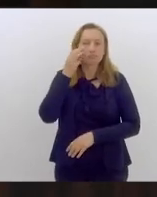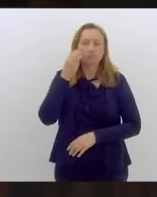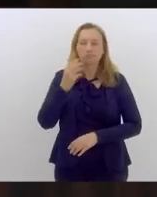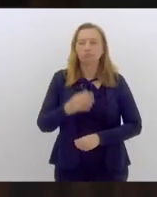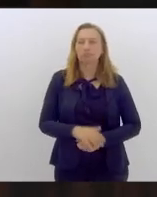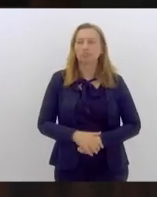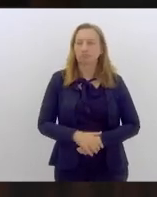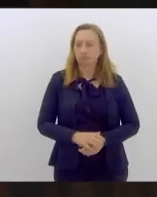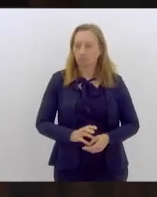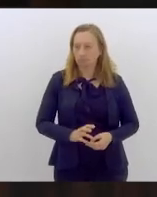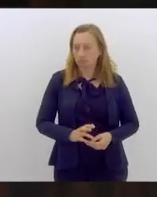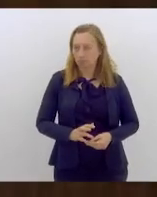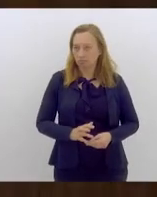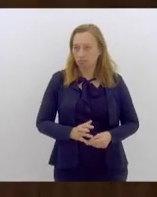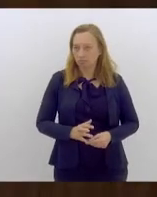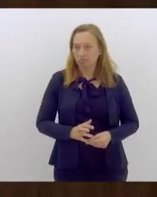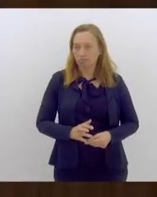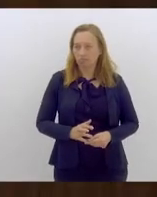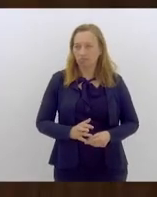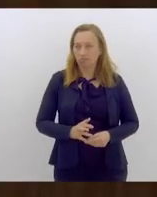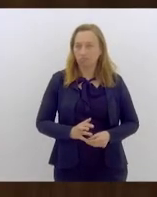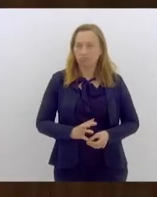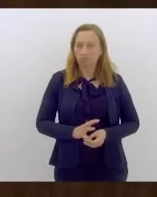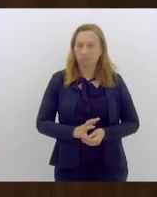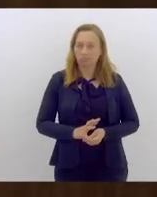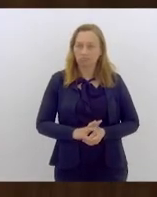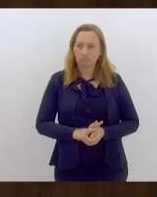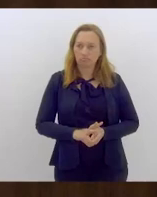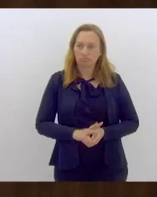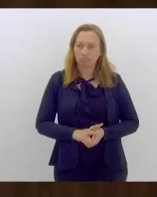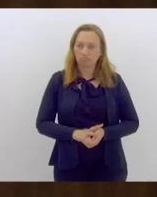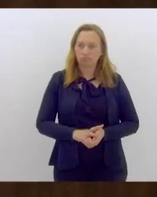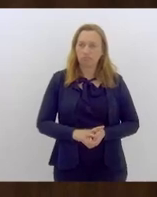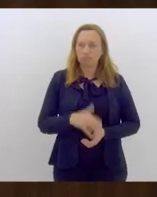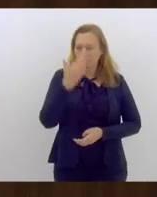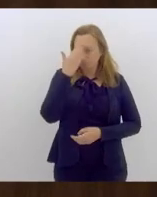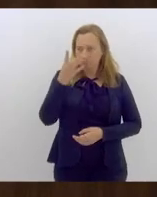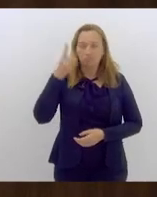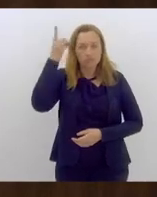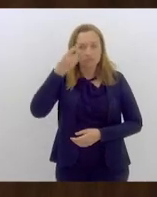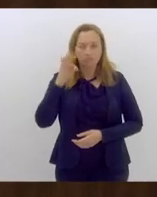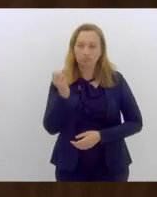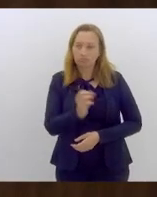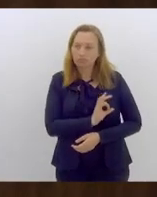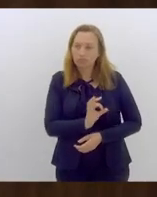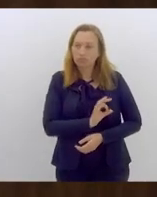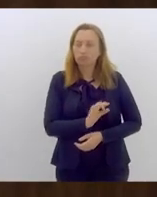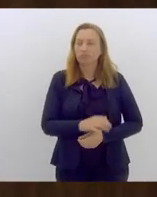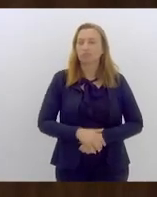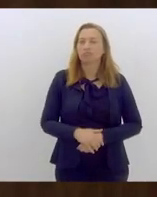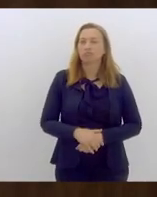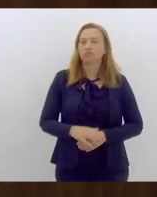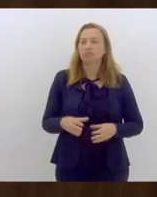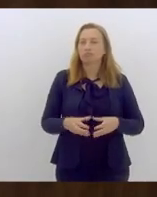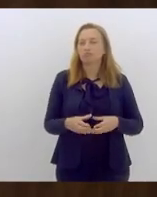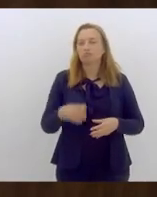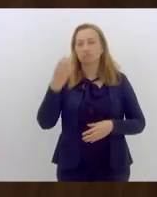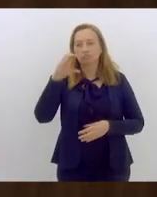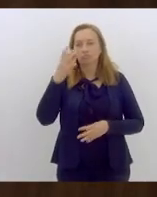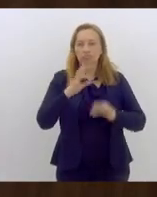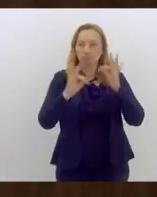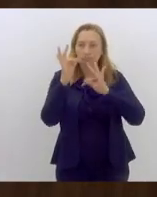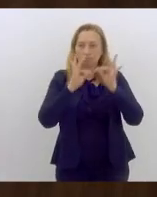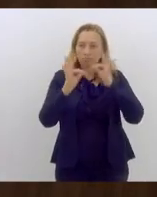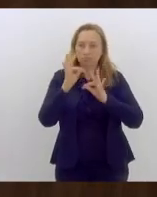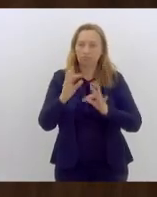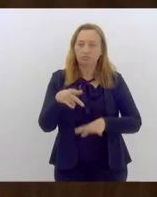Valdec Carneiro. Obrigado, deputada Marta Rocha, por conceder que a Comissão de Ciência e Tecnologia emita parecer sobre